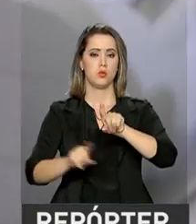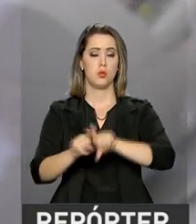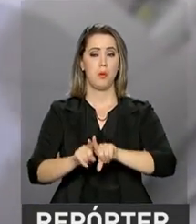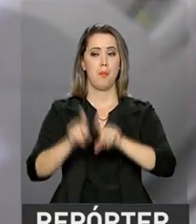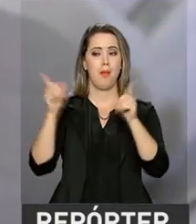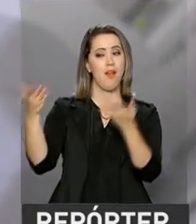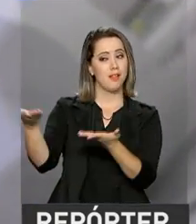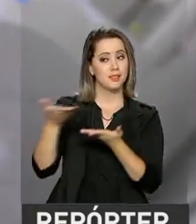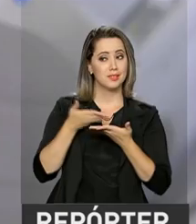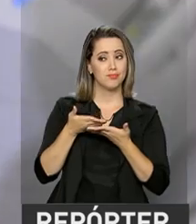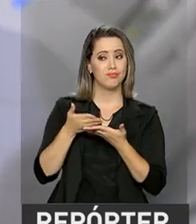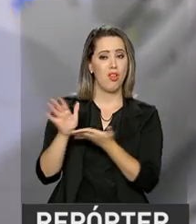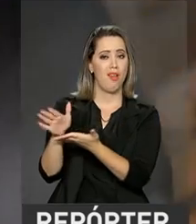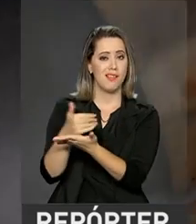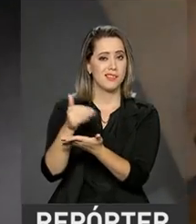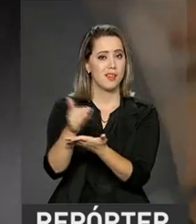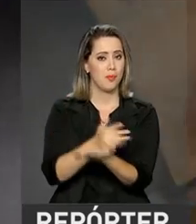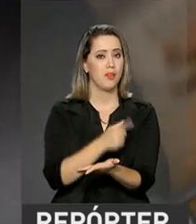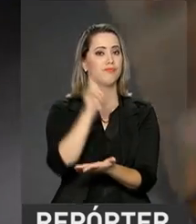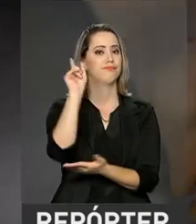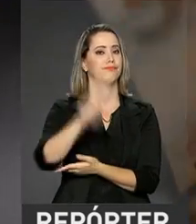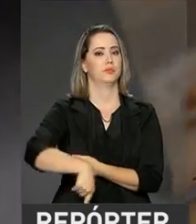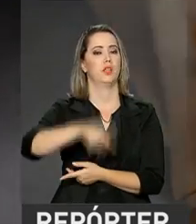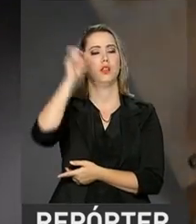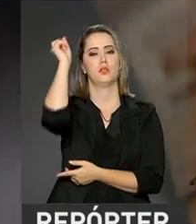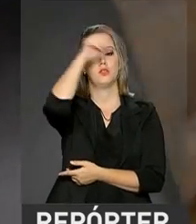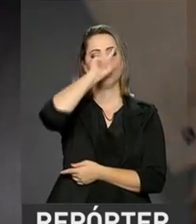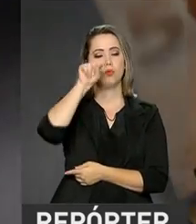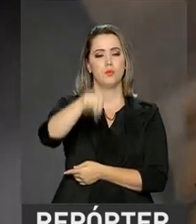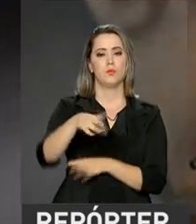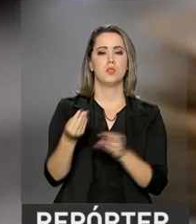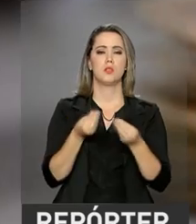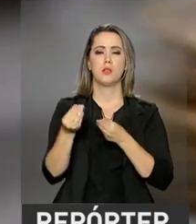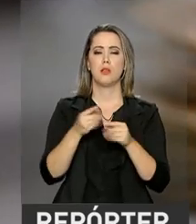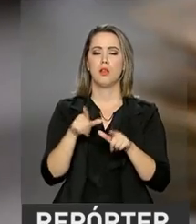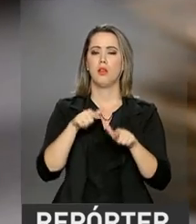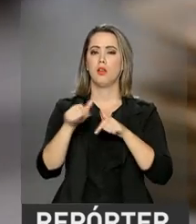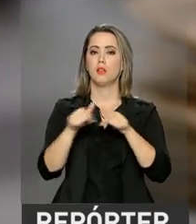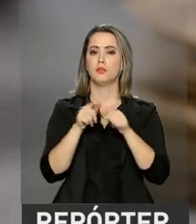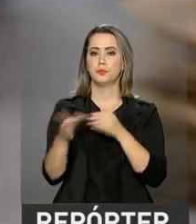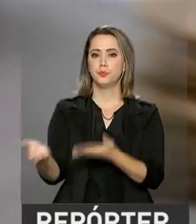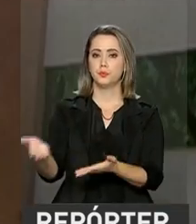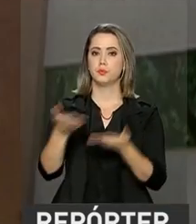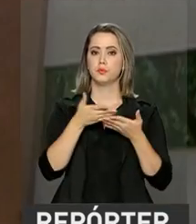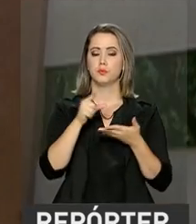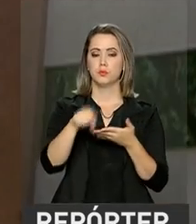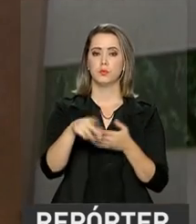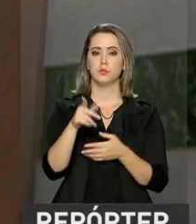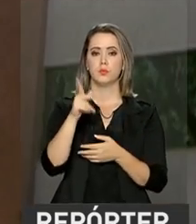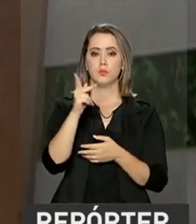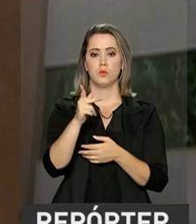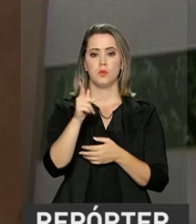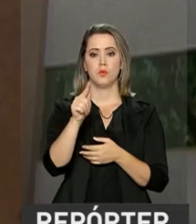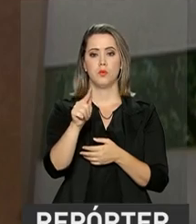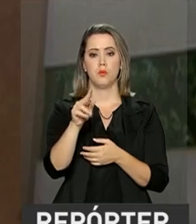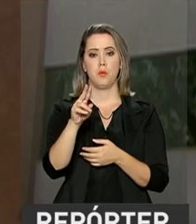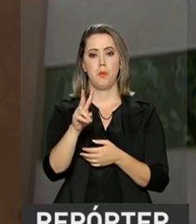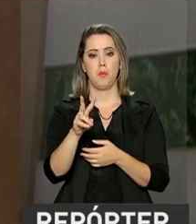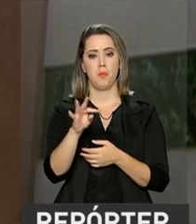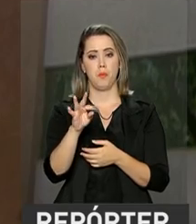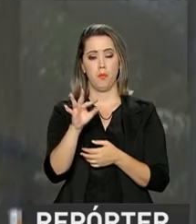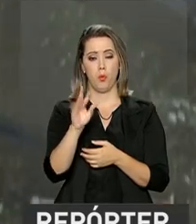valores não é tão fácil e quem atua para trazer esses recursos para os cofres públicos é a procuradoria geral